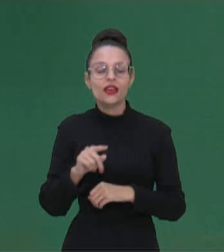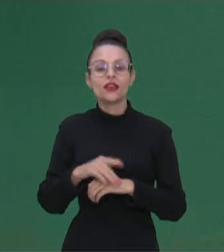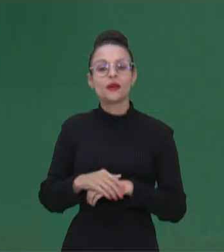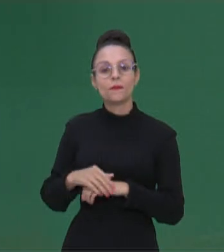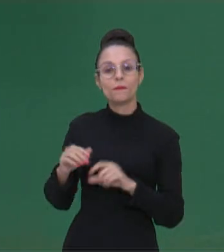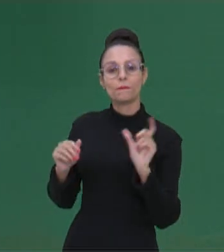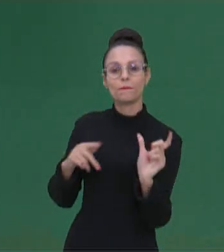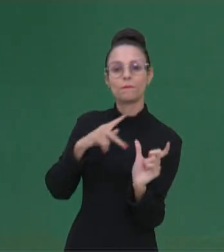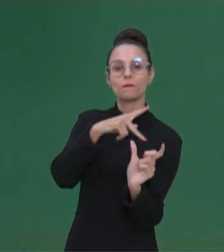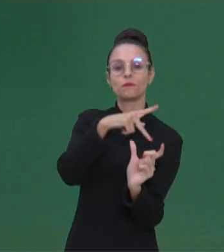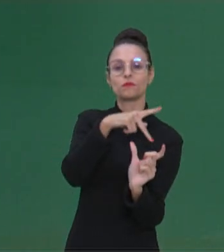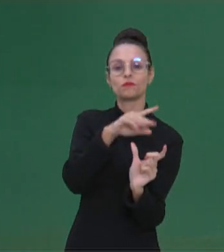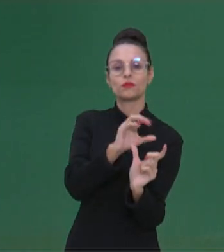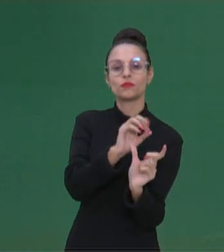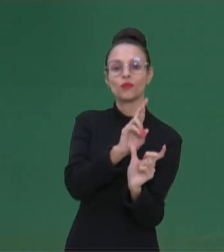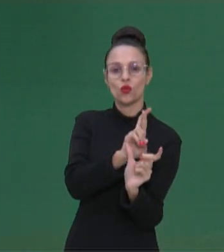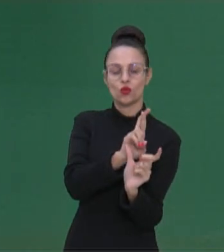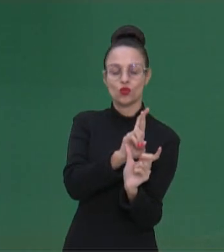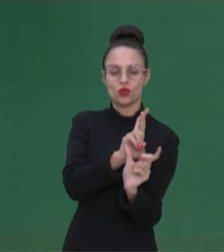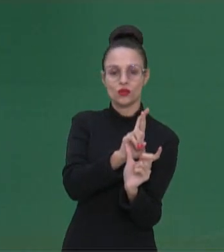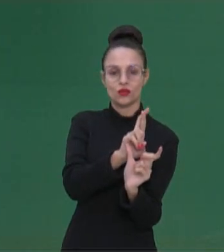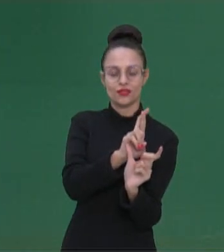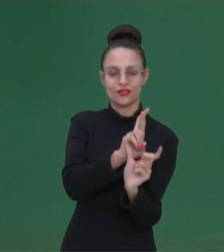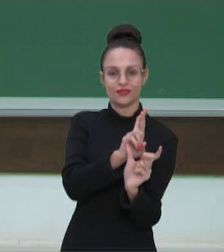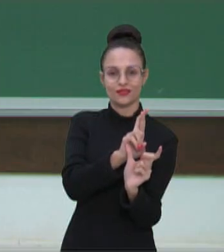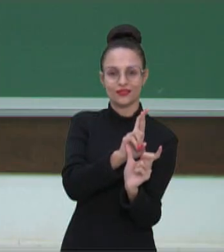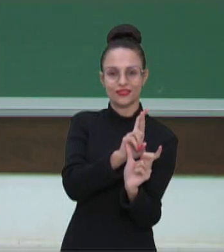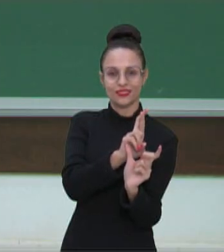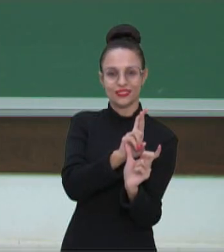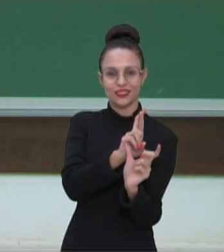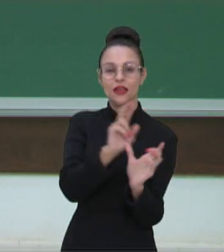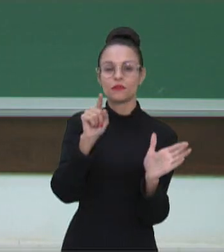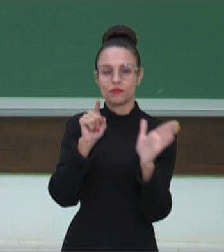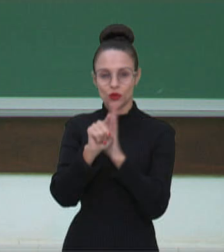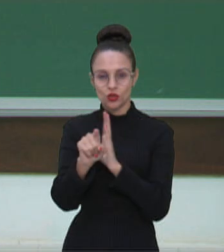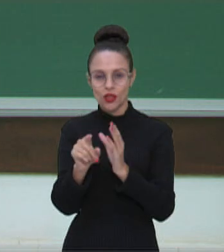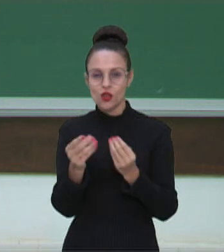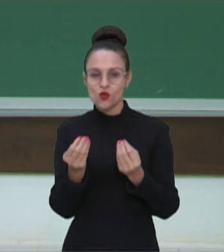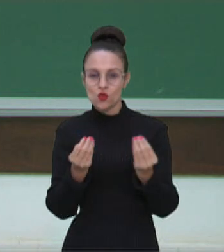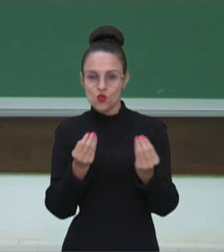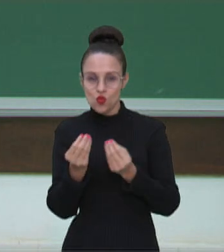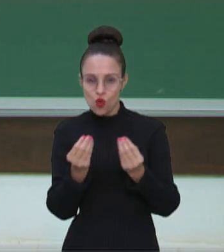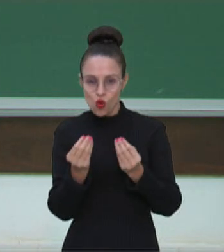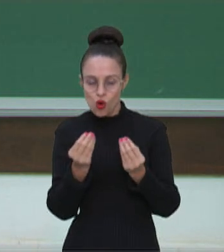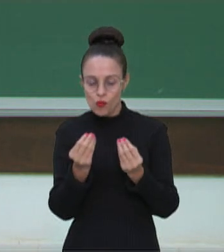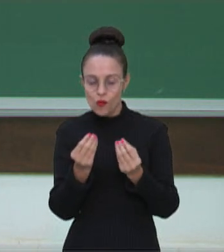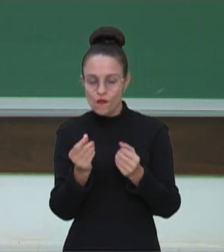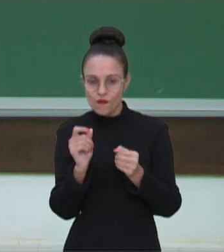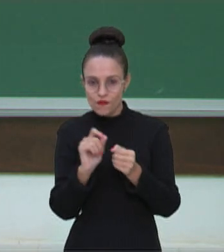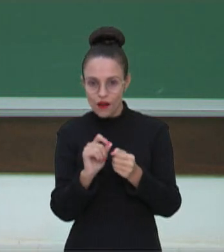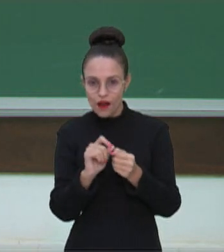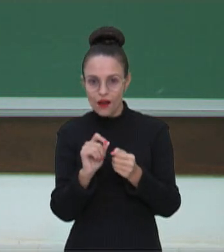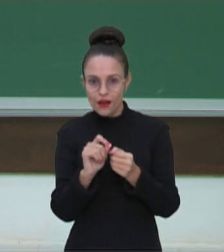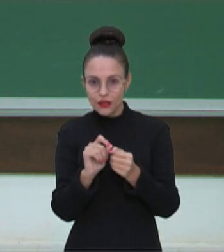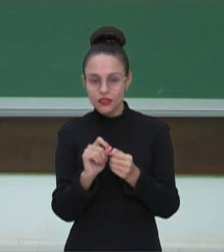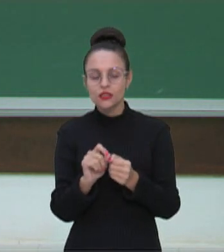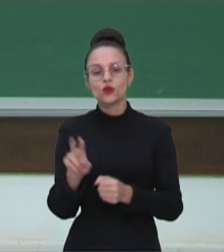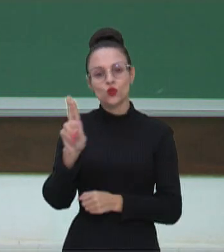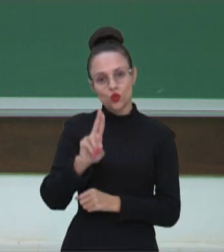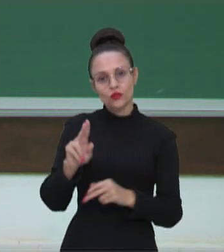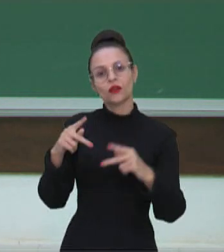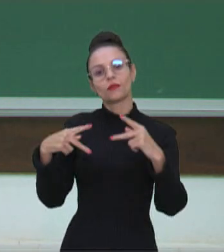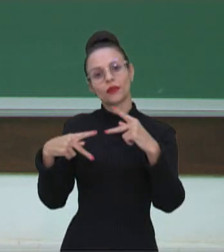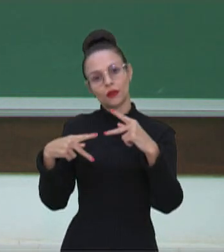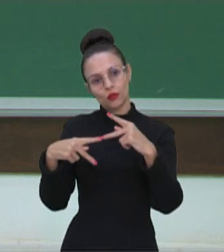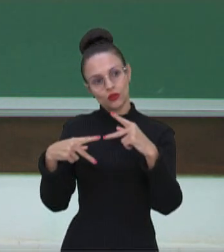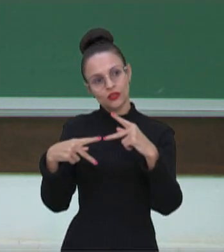será tomada por votação. Quando a gente consegue perguntar como isso vai ser feito e eu uso uma